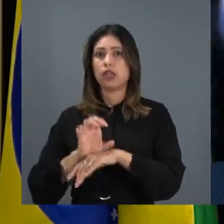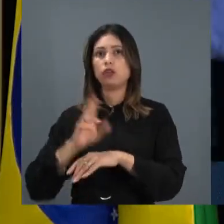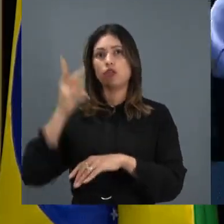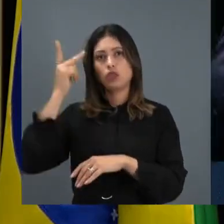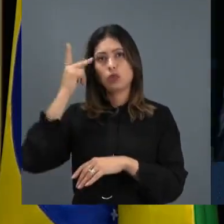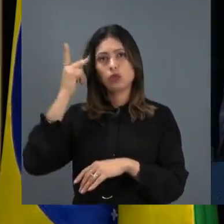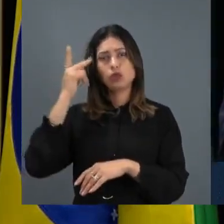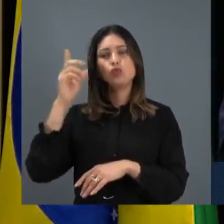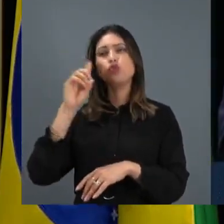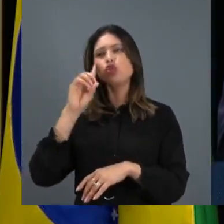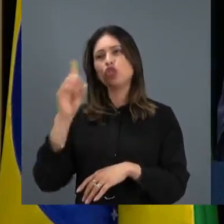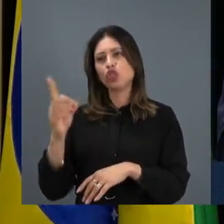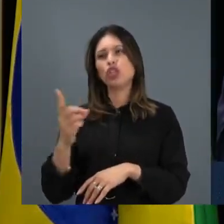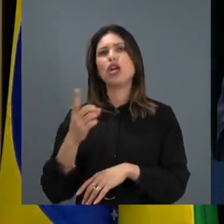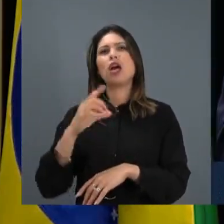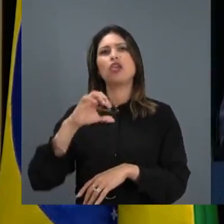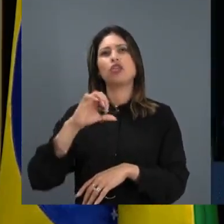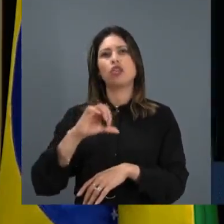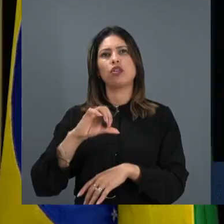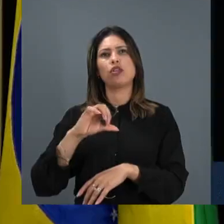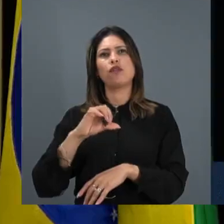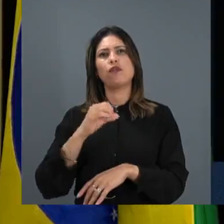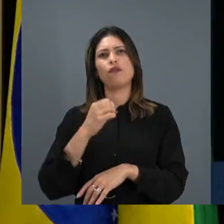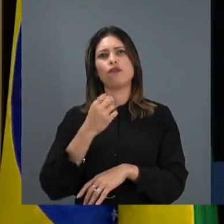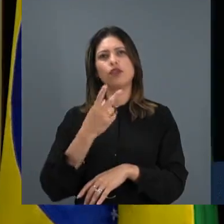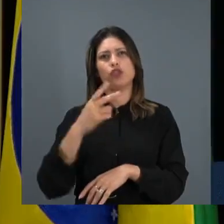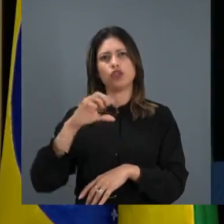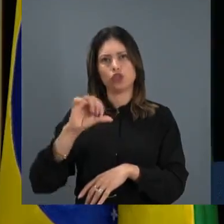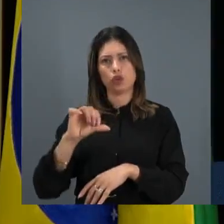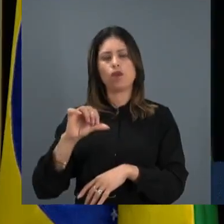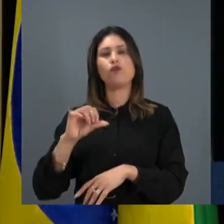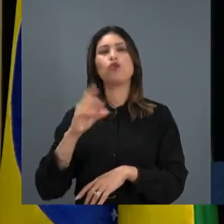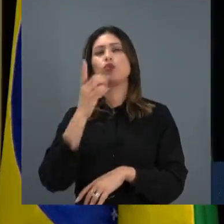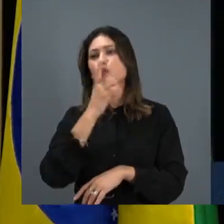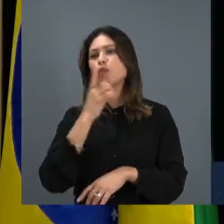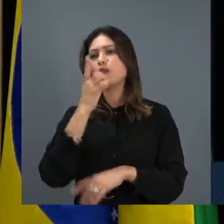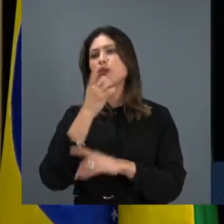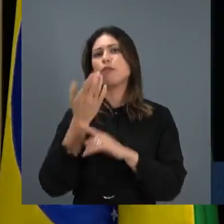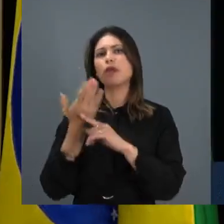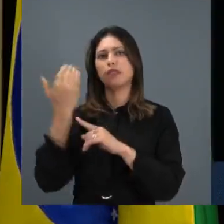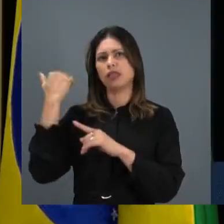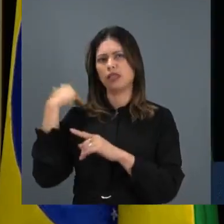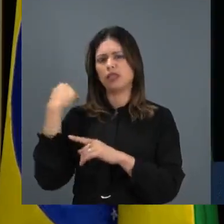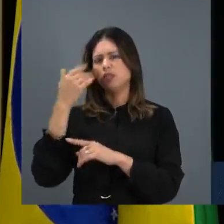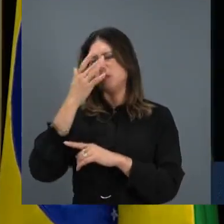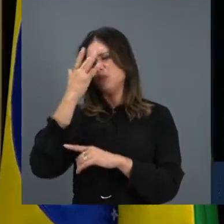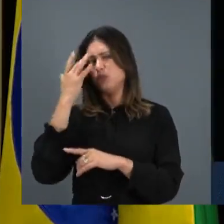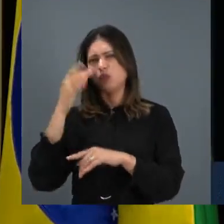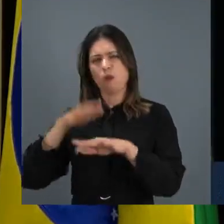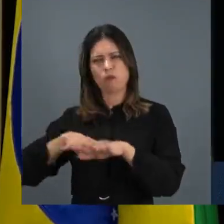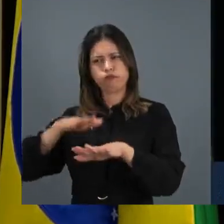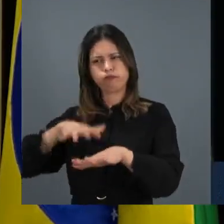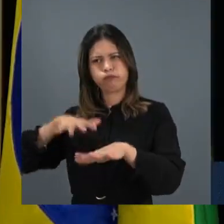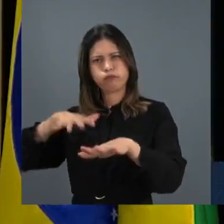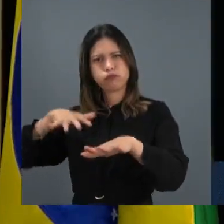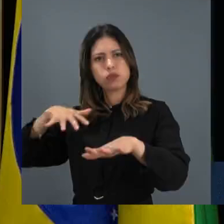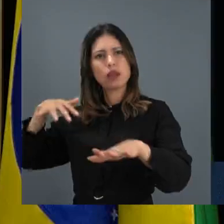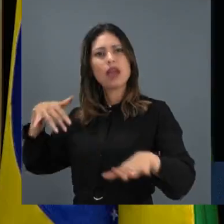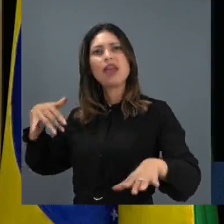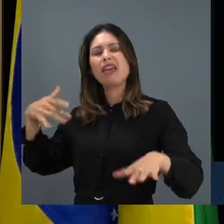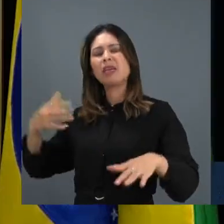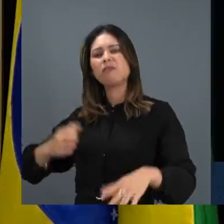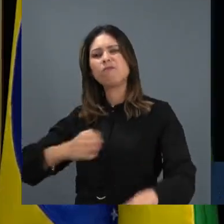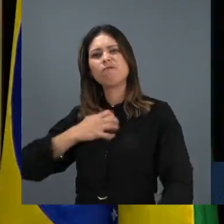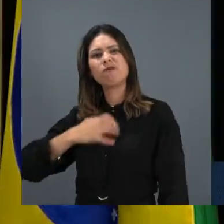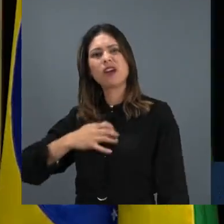junho, domingo passado. Muita gente voltando às ruas, indignadas com o que está acontecendo. Que Deus proteja